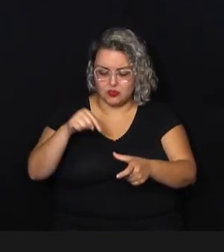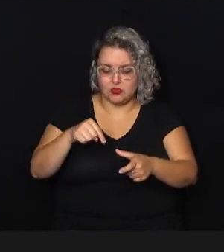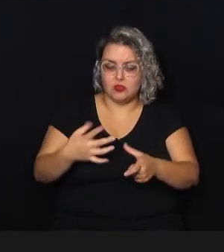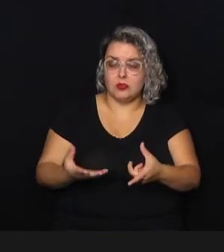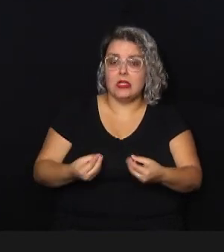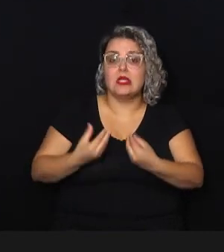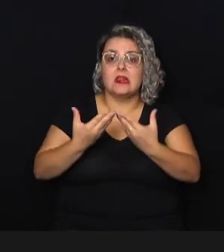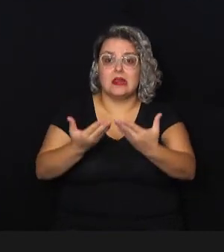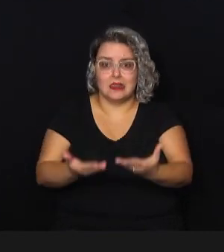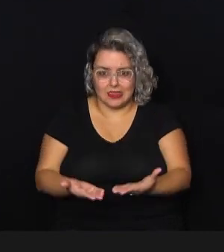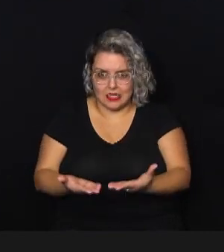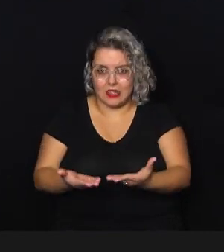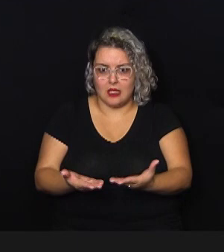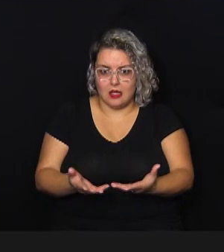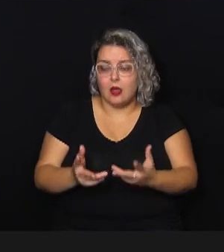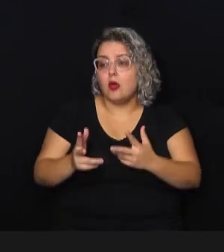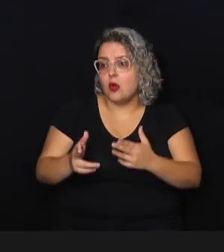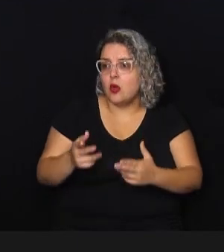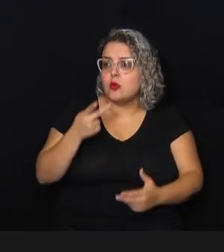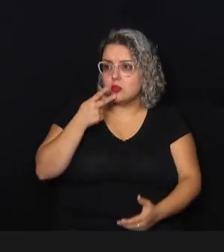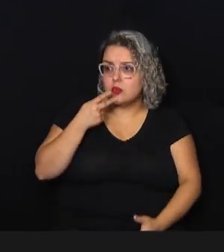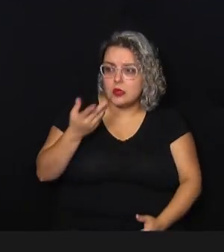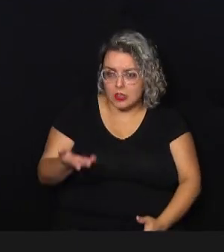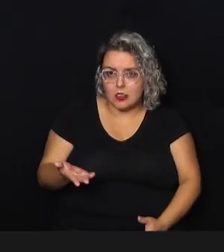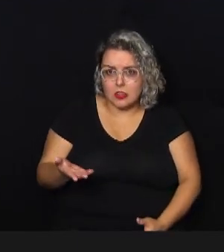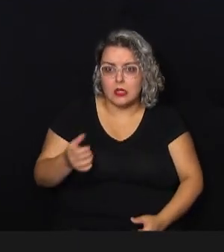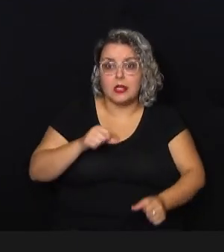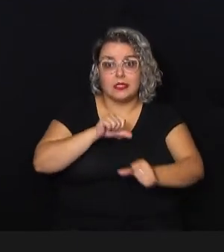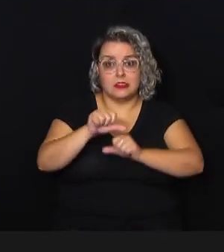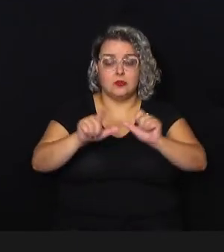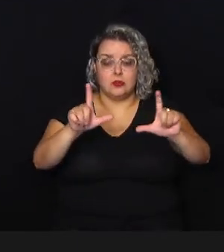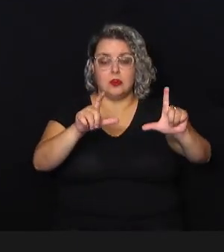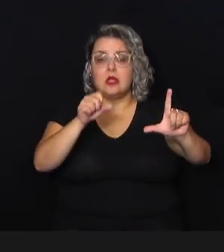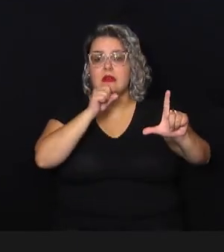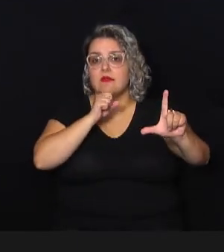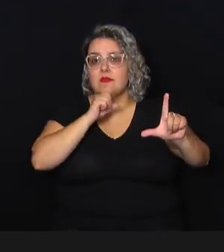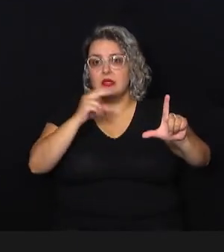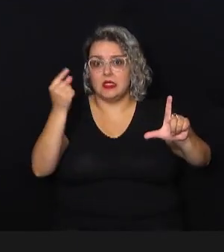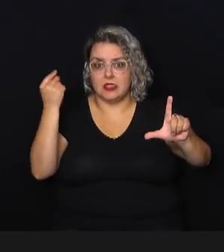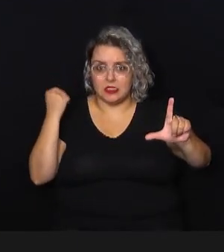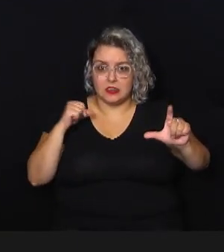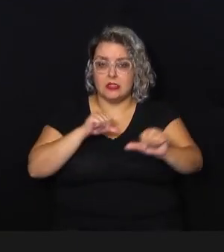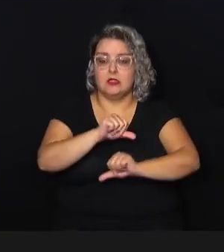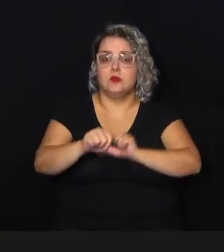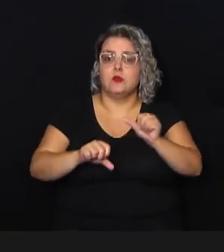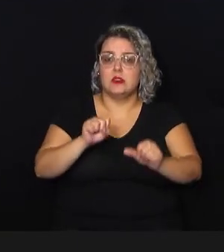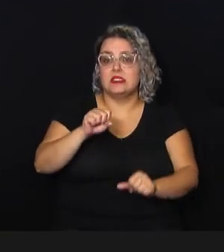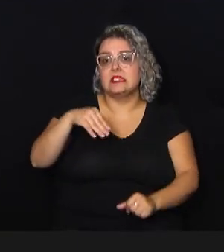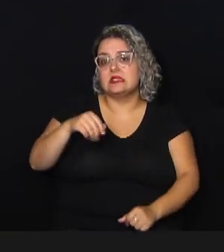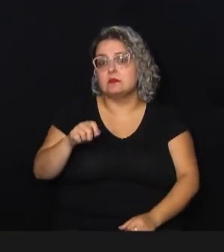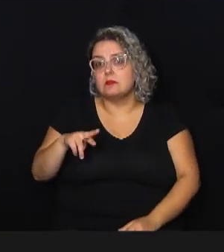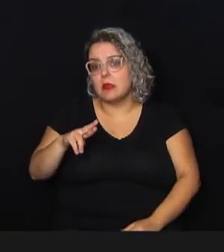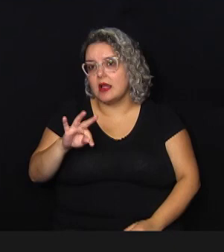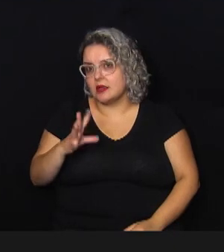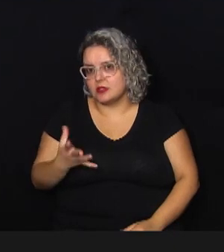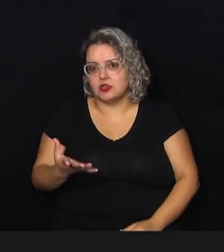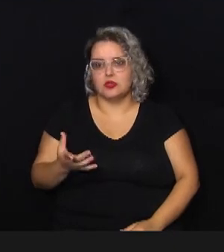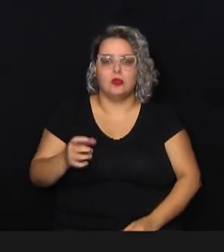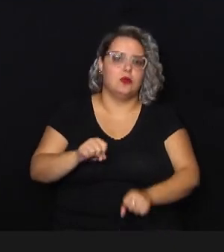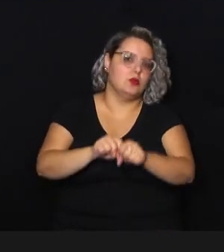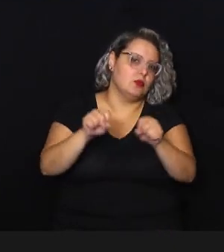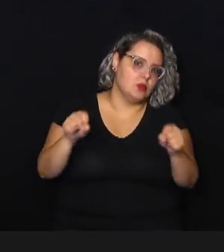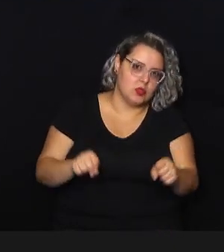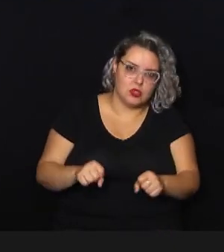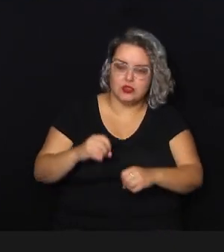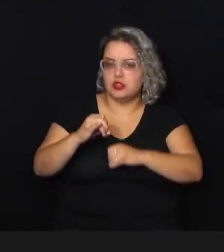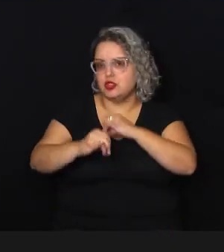e como você bem colocou, transformar TVs antigas em Smart TVs, né, com acesso a sistemas de